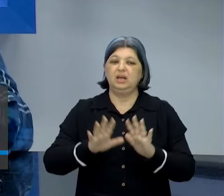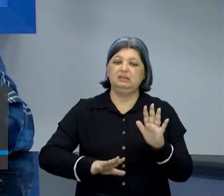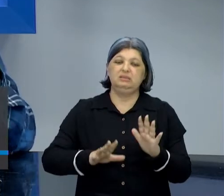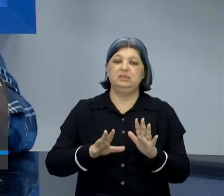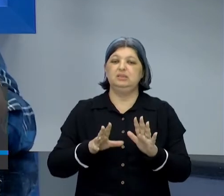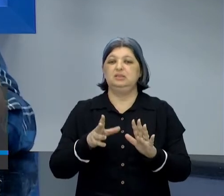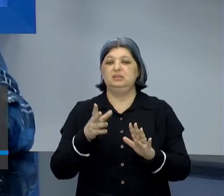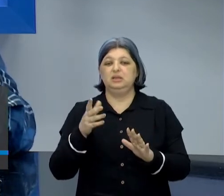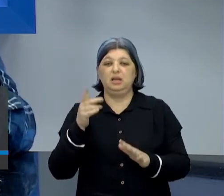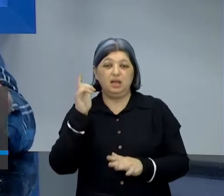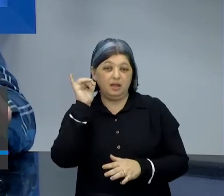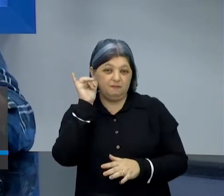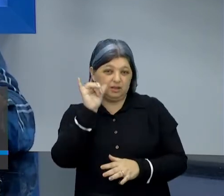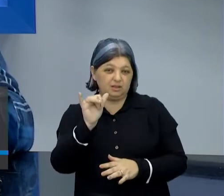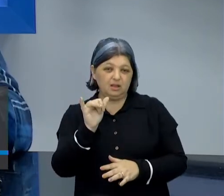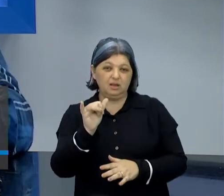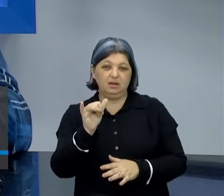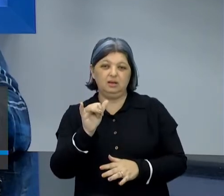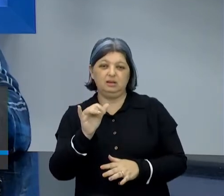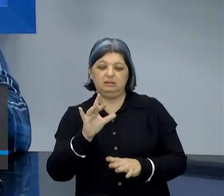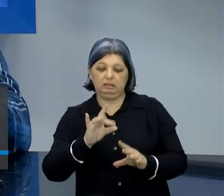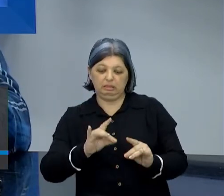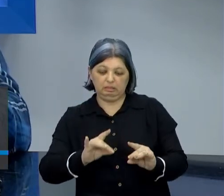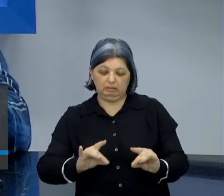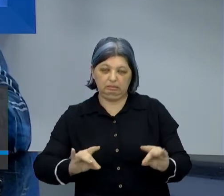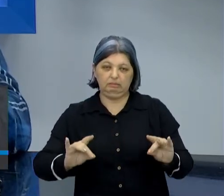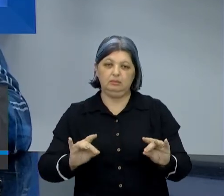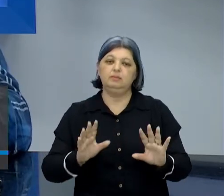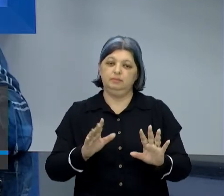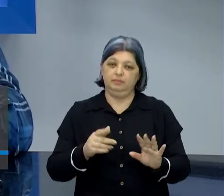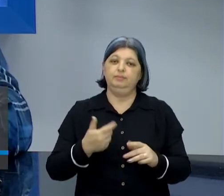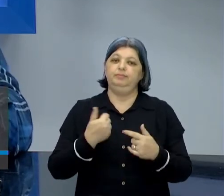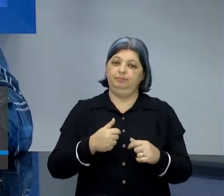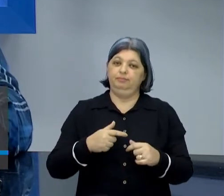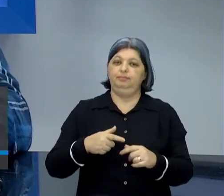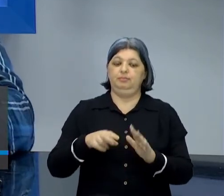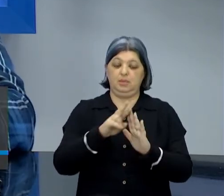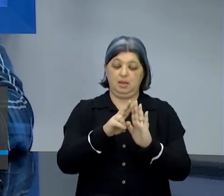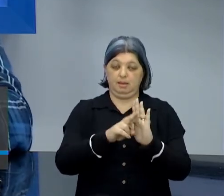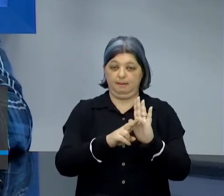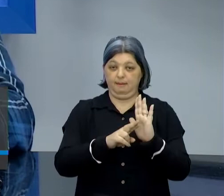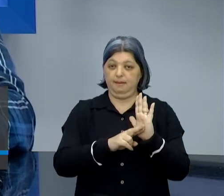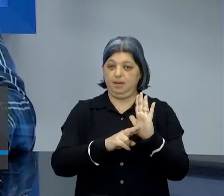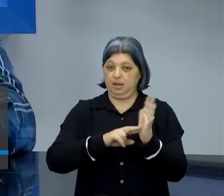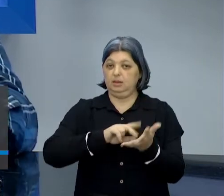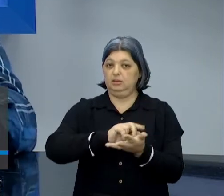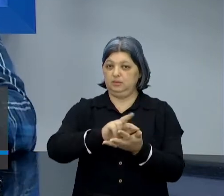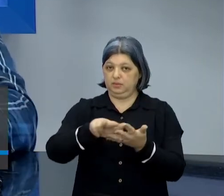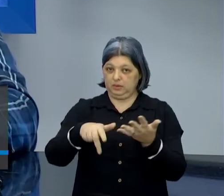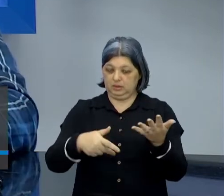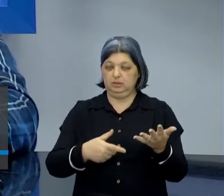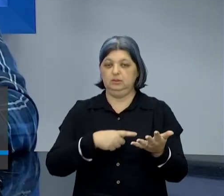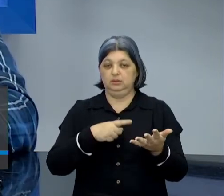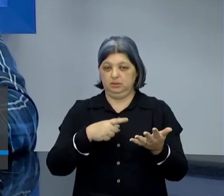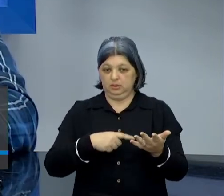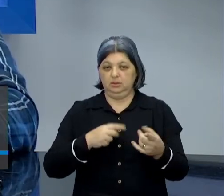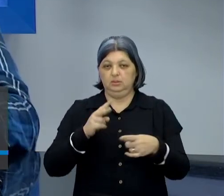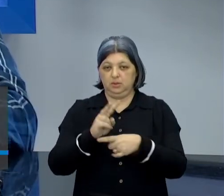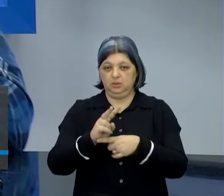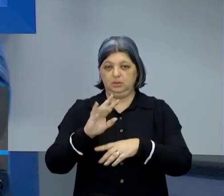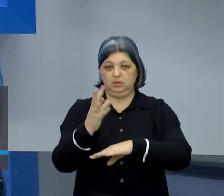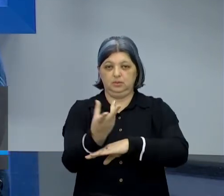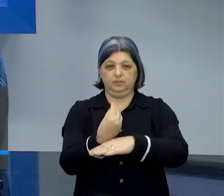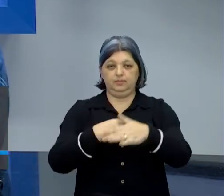que esse item ele não mofe. Enfim, existem várias regras, né, para você cuidar aí dos acervos. Tudo